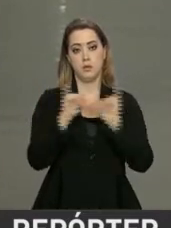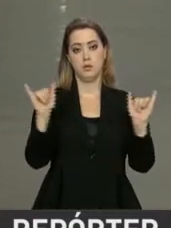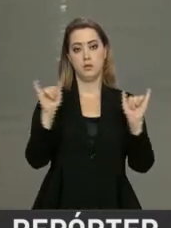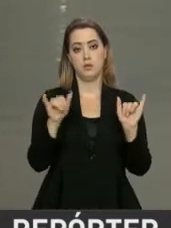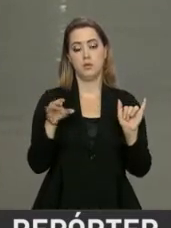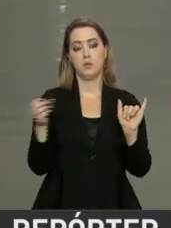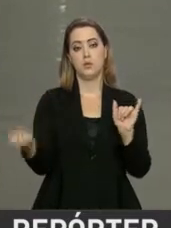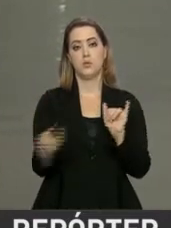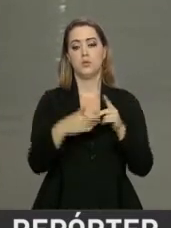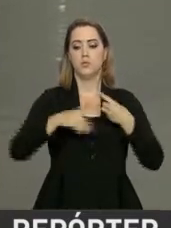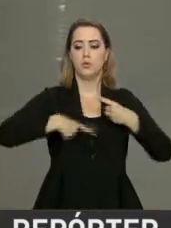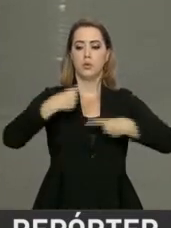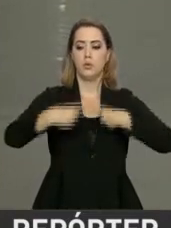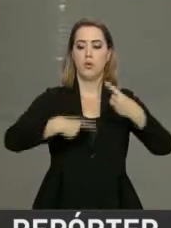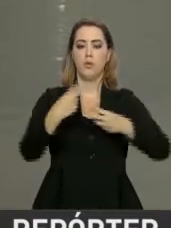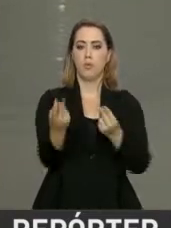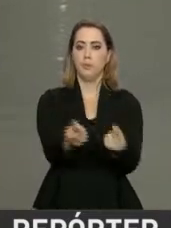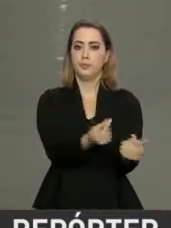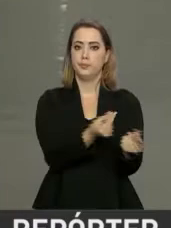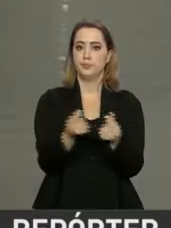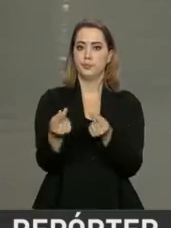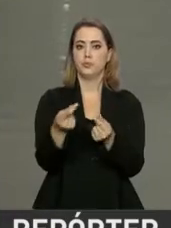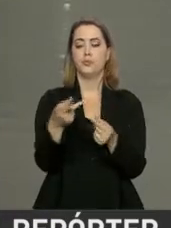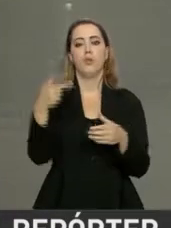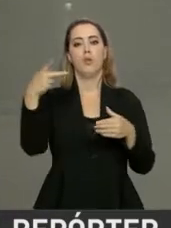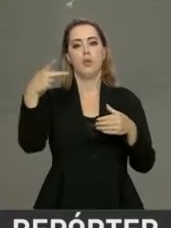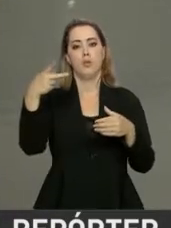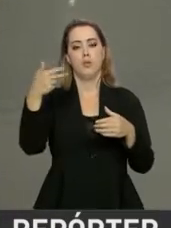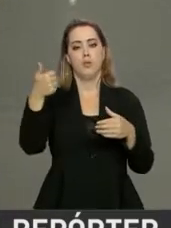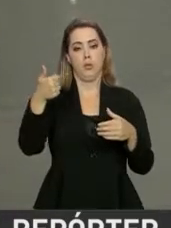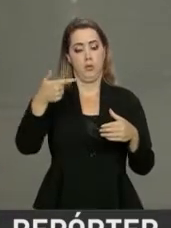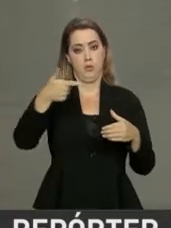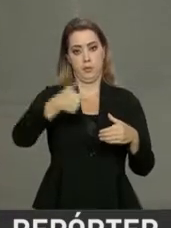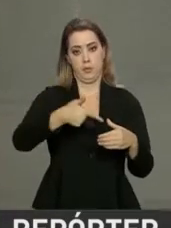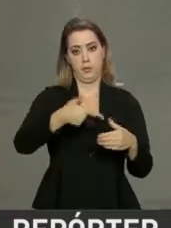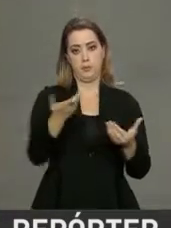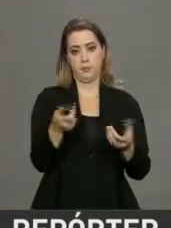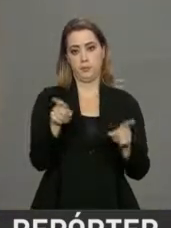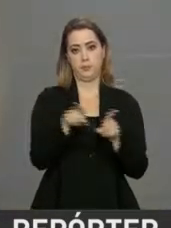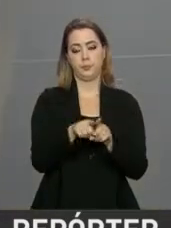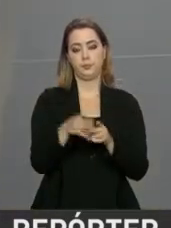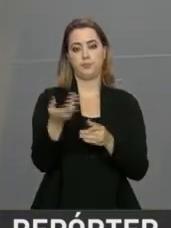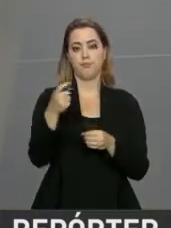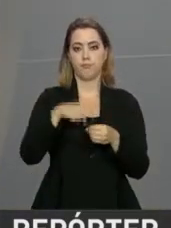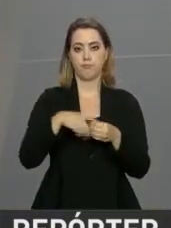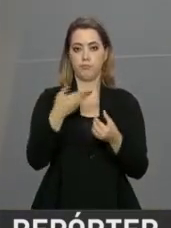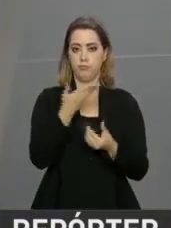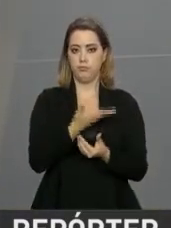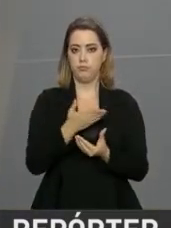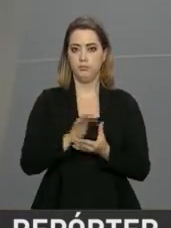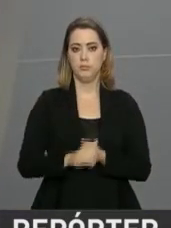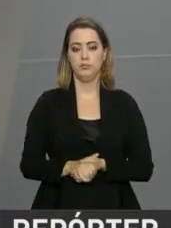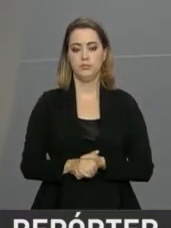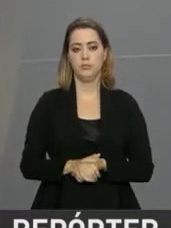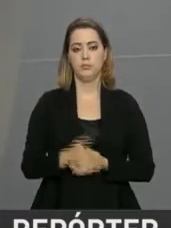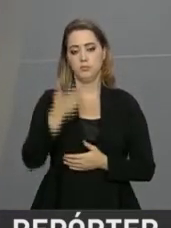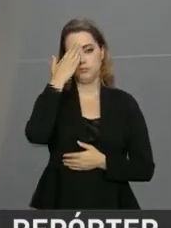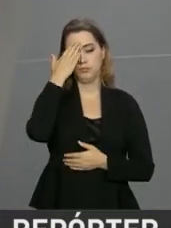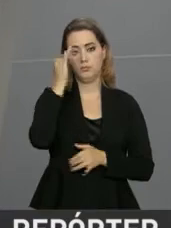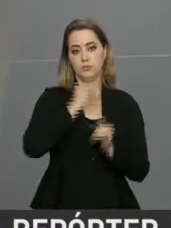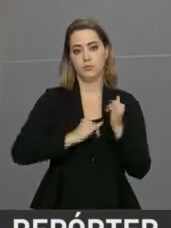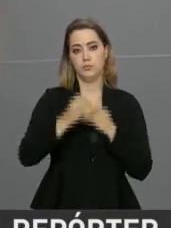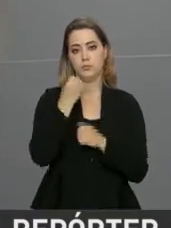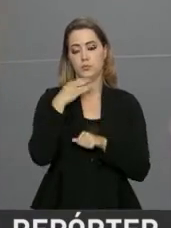uma nova política de preços para o diesel ea gasolina eu voto com você no estúdio zé luis obrigado pelas informações